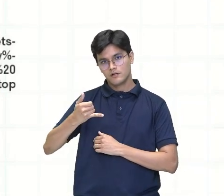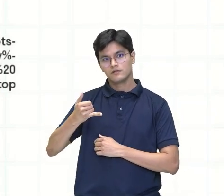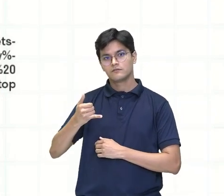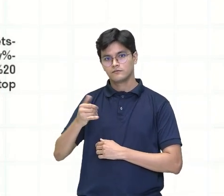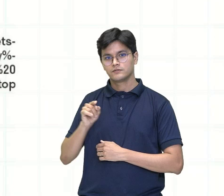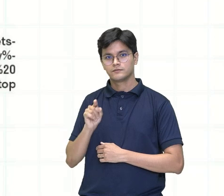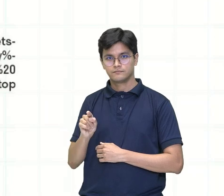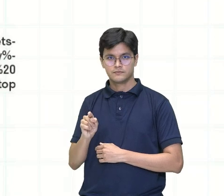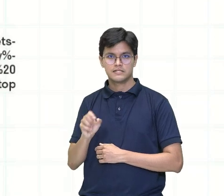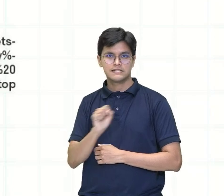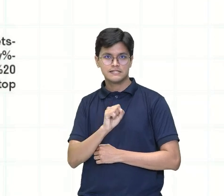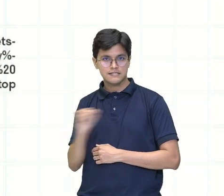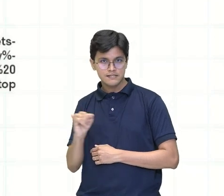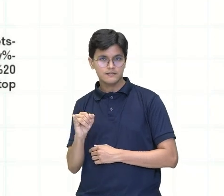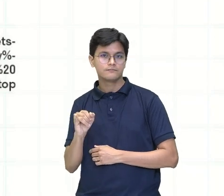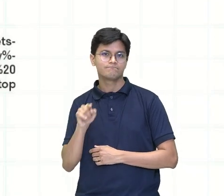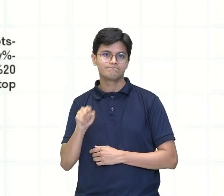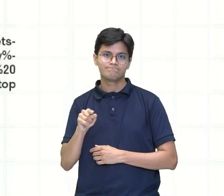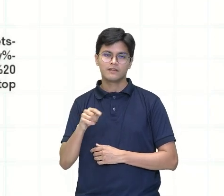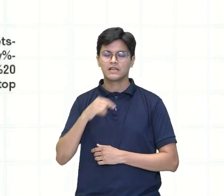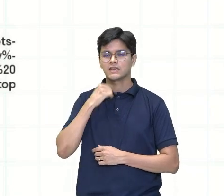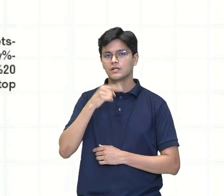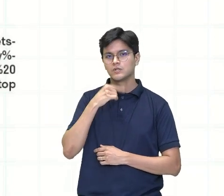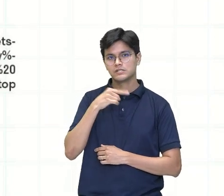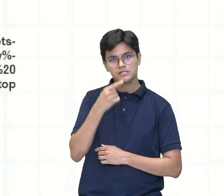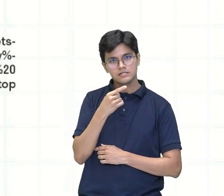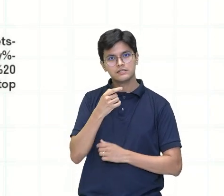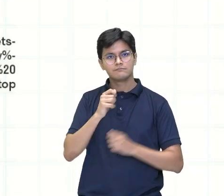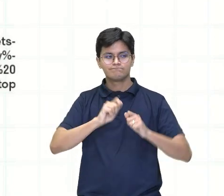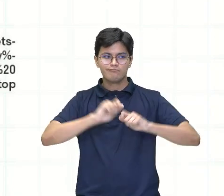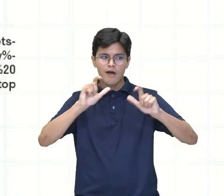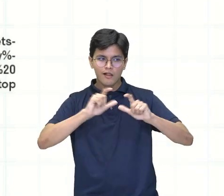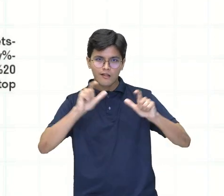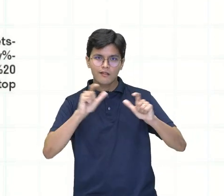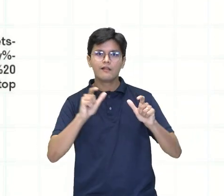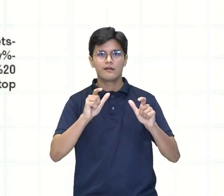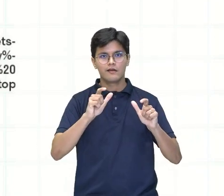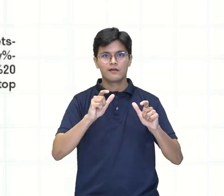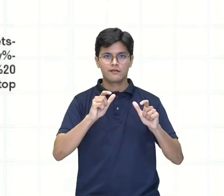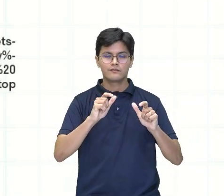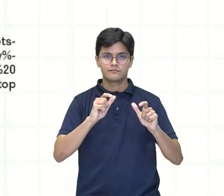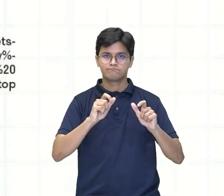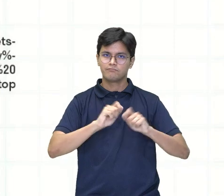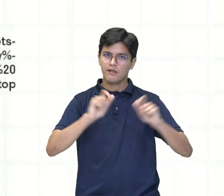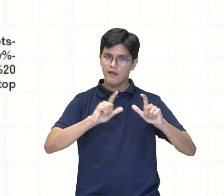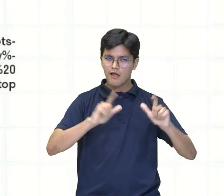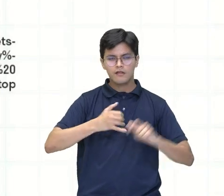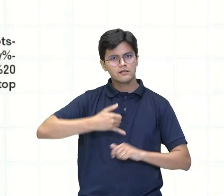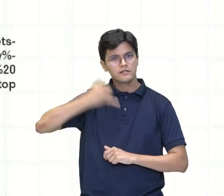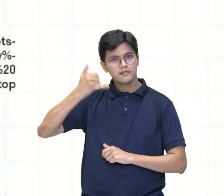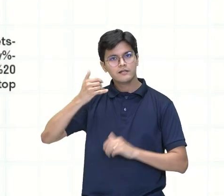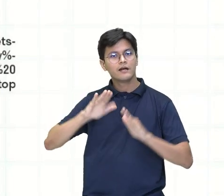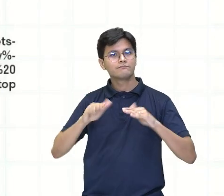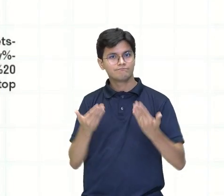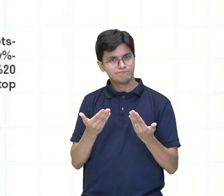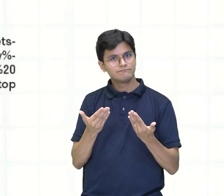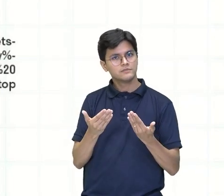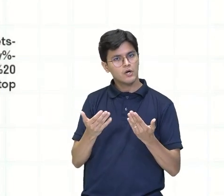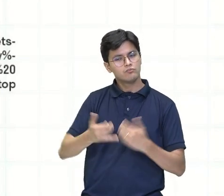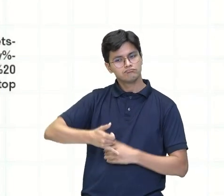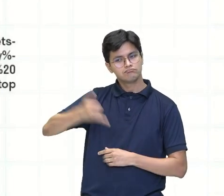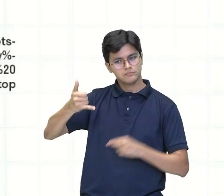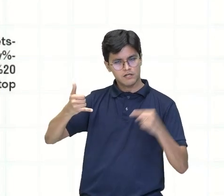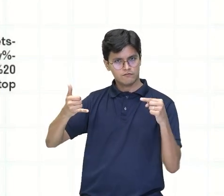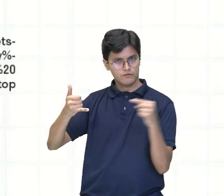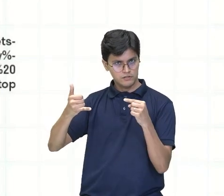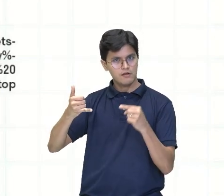Ele não é capaz de fazer ele próprio, né? Essa ligação. Então, olha só que interessante, né? O